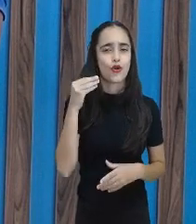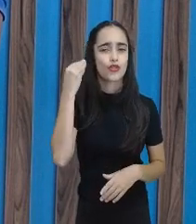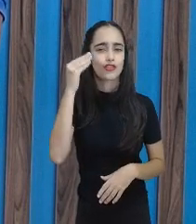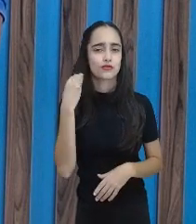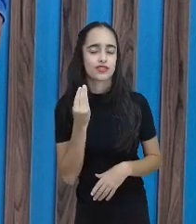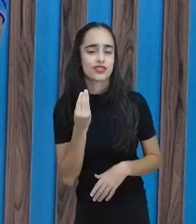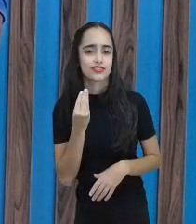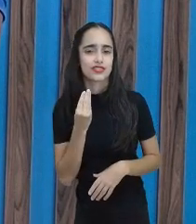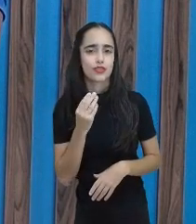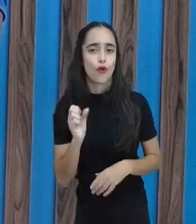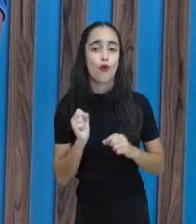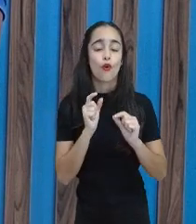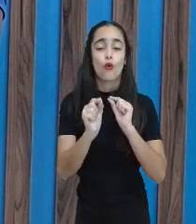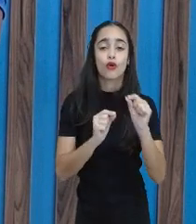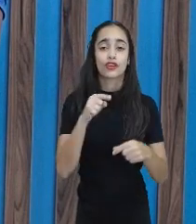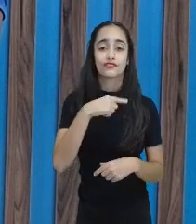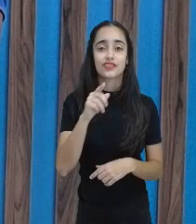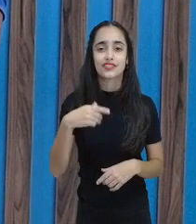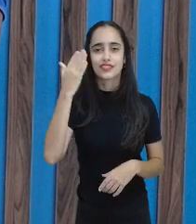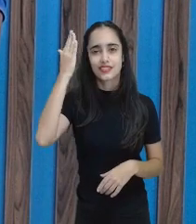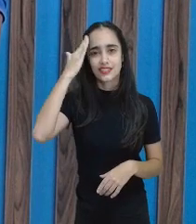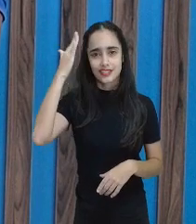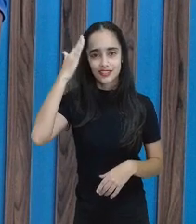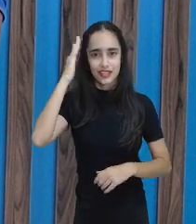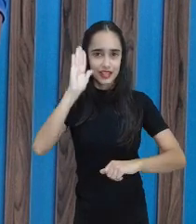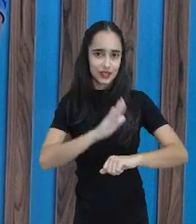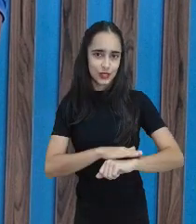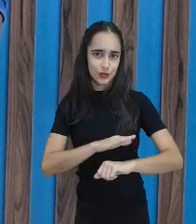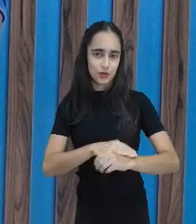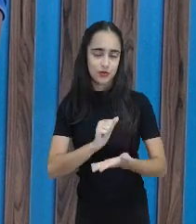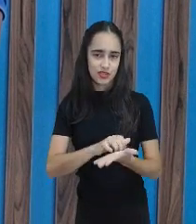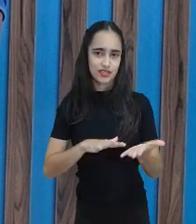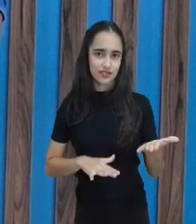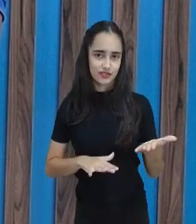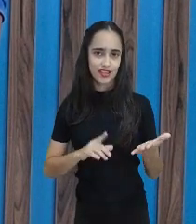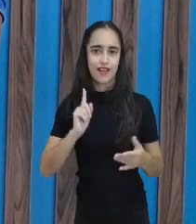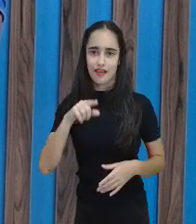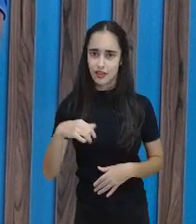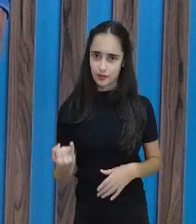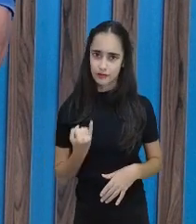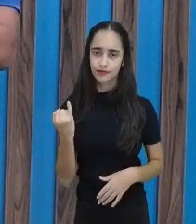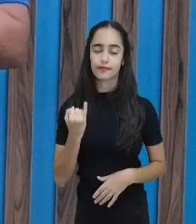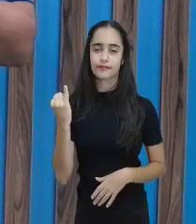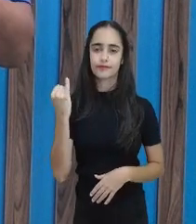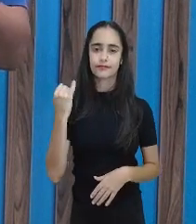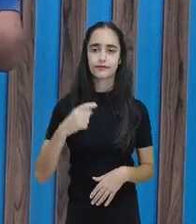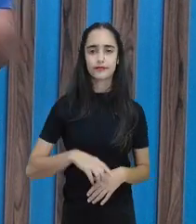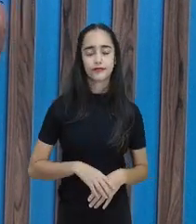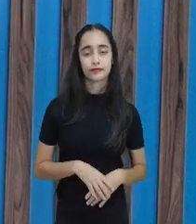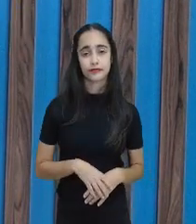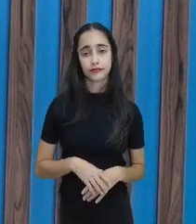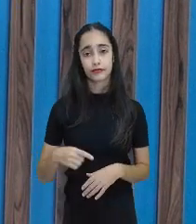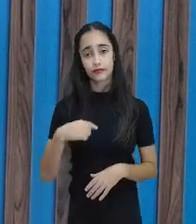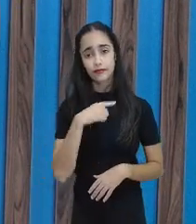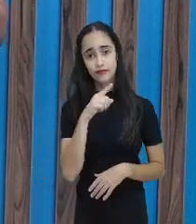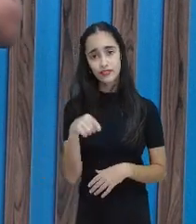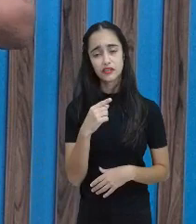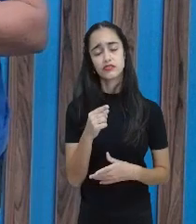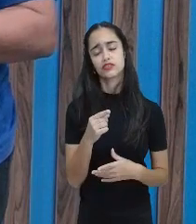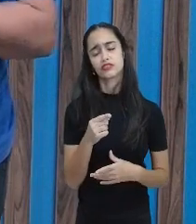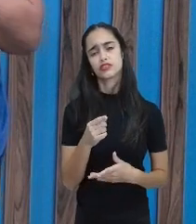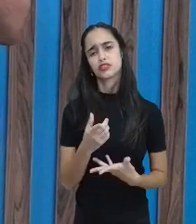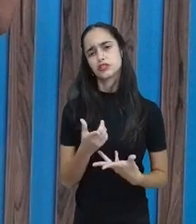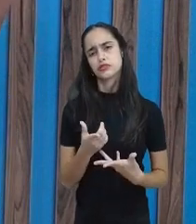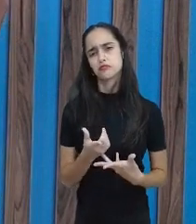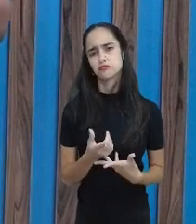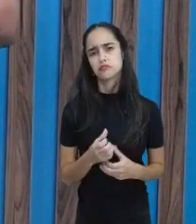você compreendeu deste momento de atividade. É importante que vai gerar aí com vocês